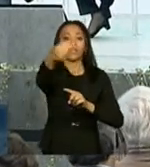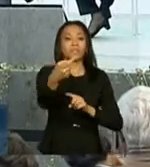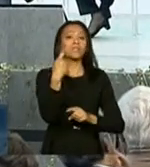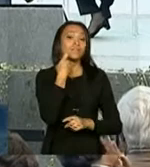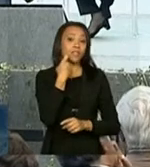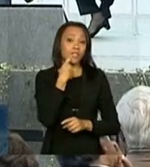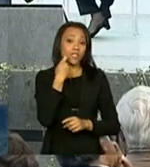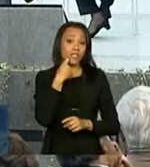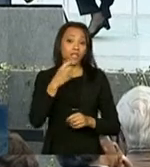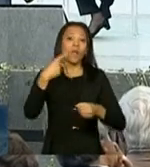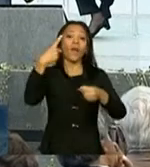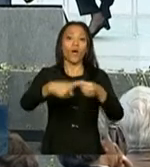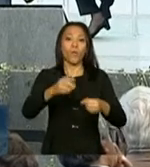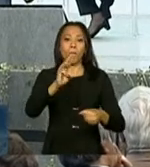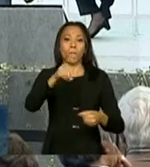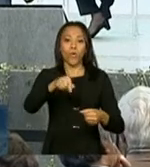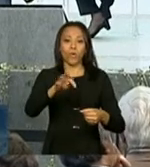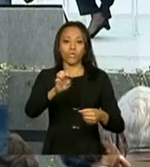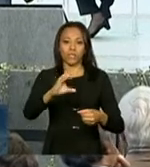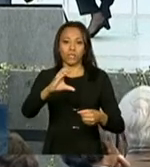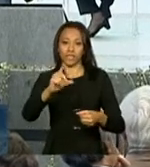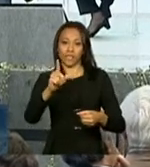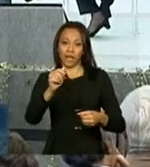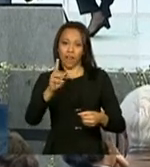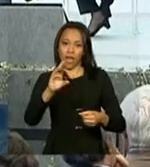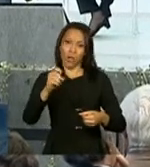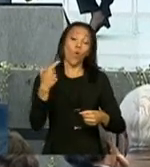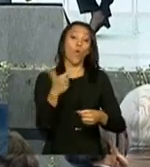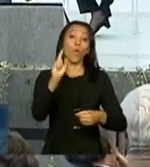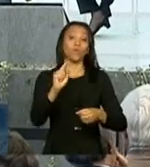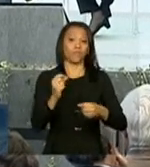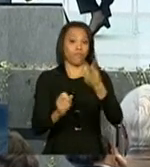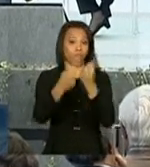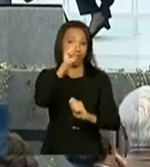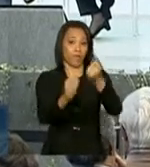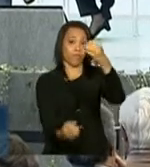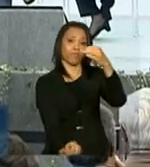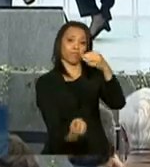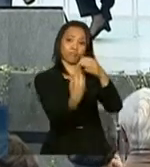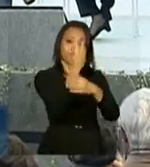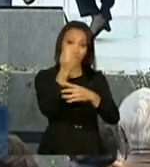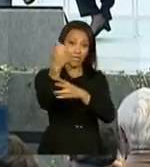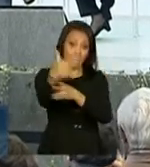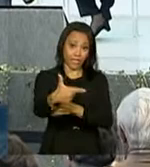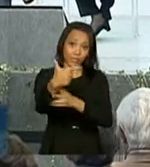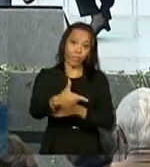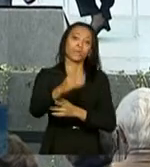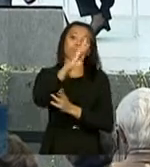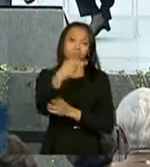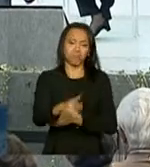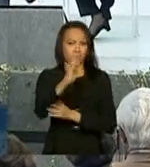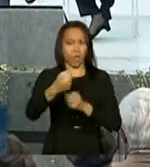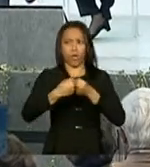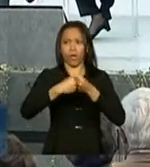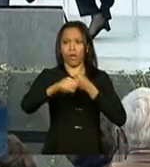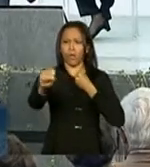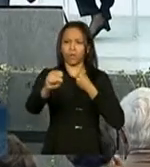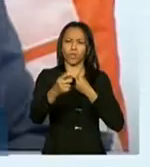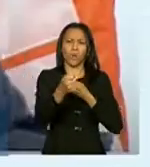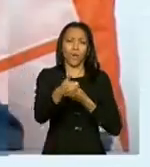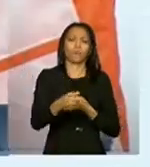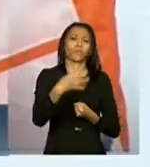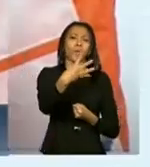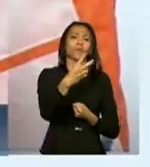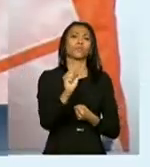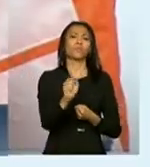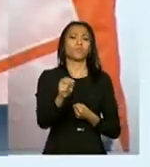sexta-feira em Montes Claros para a inauguração da fábrica da Alpargatas, a segunda fábrica deles no Brasil, uma fábrica imensa, com quase 4